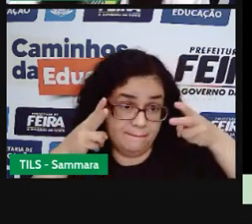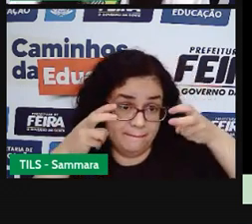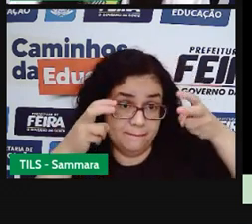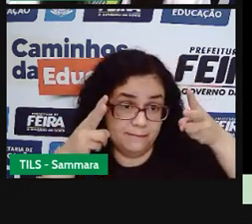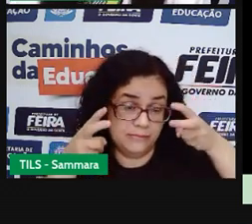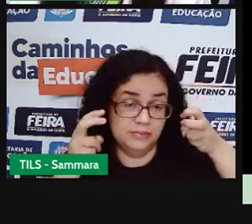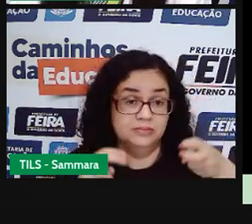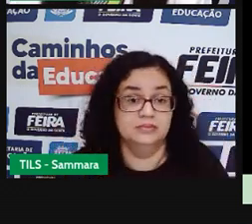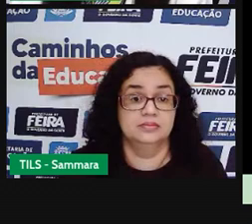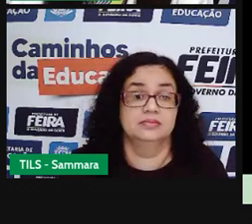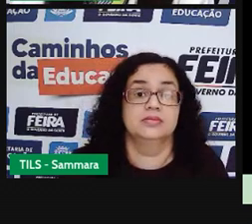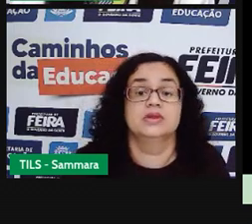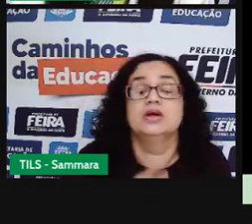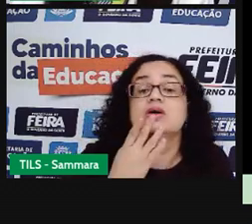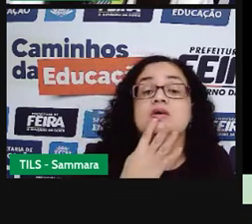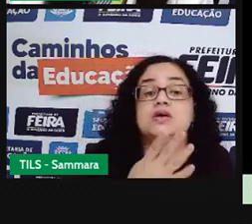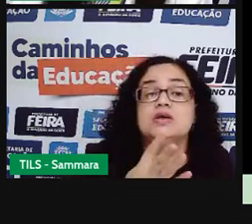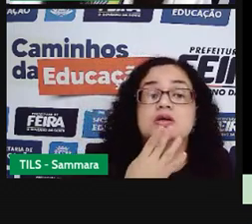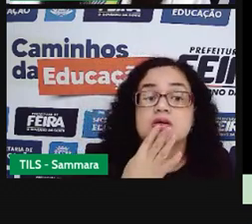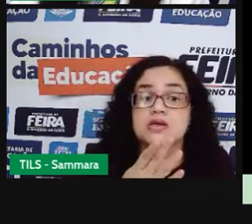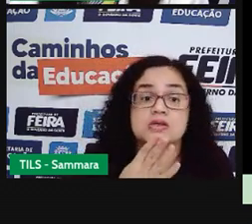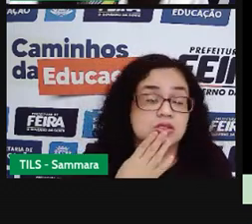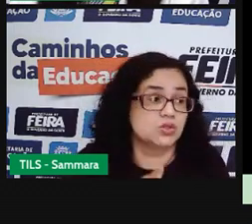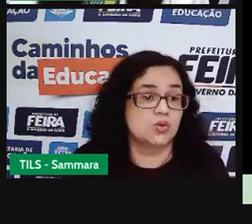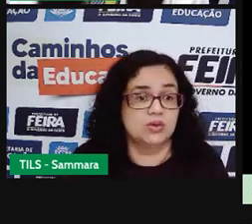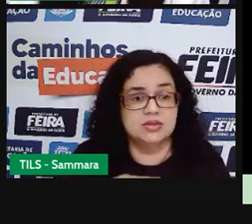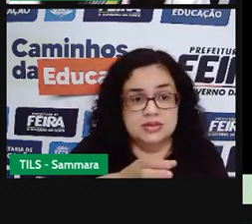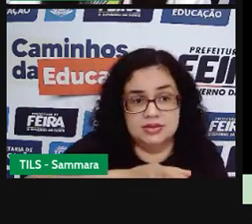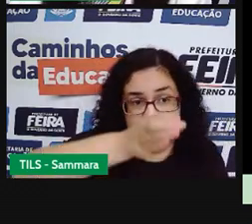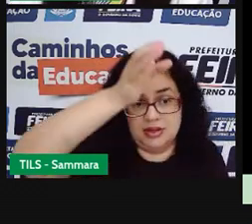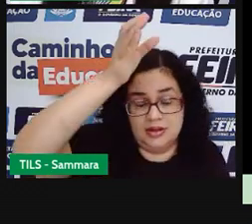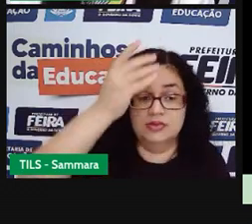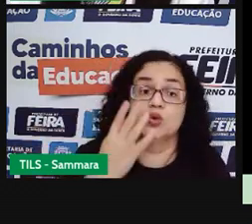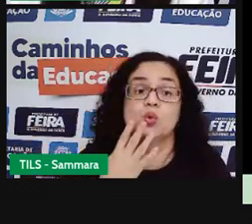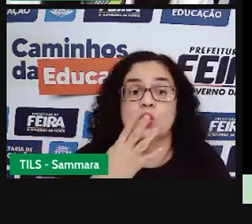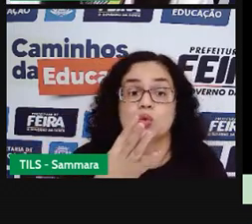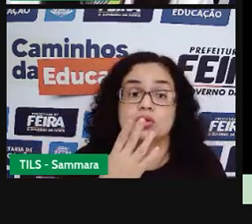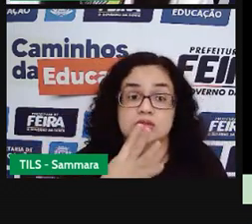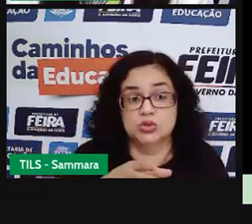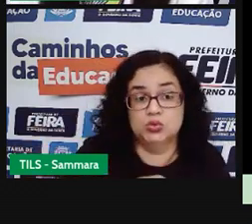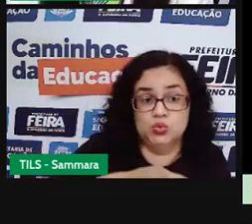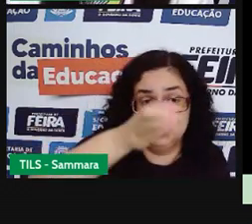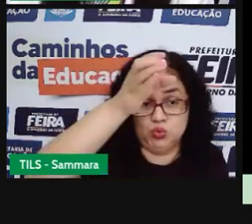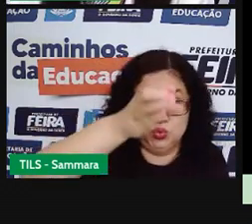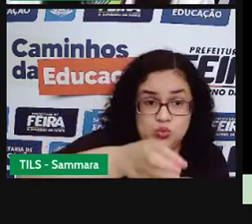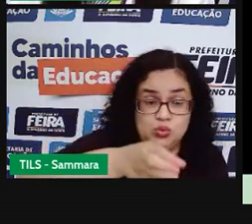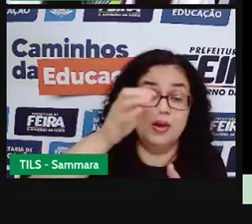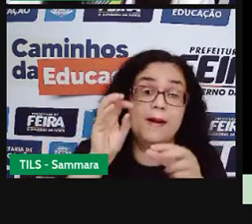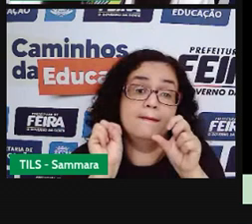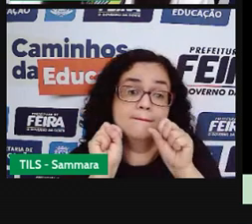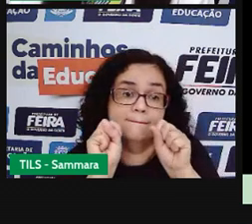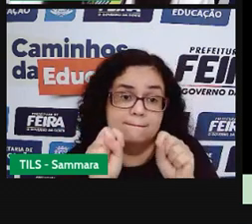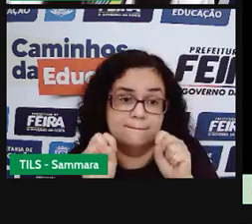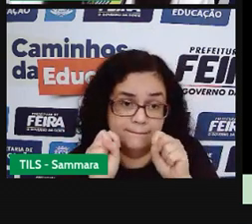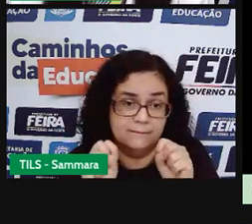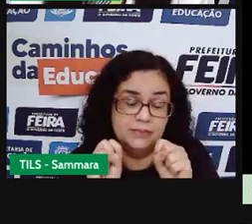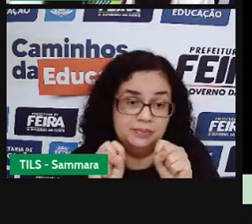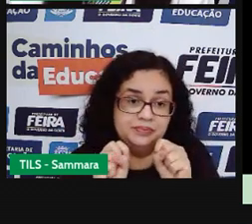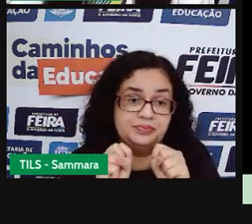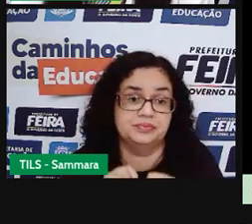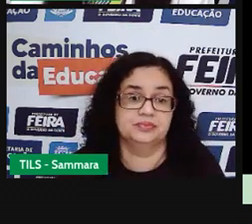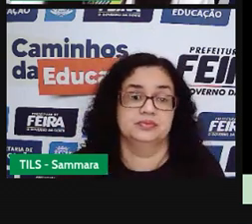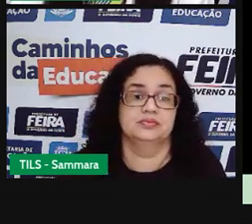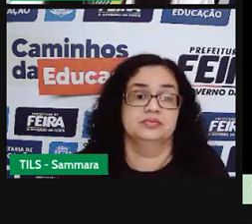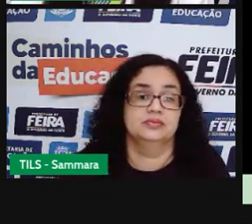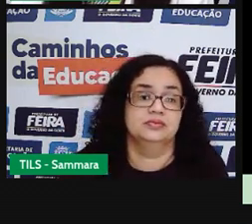diferenças né nas cores das garrafas nas cores dos copos É pode ser que haja diferença em